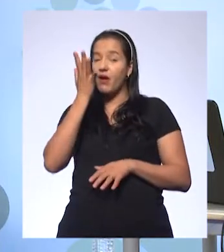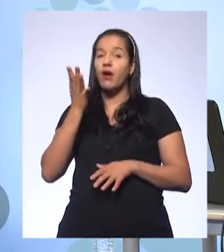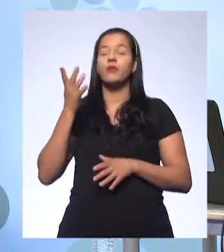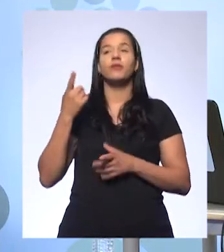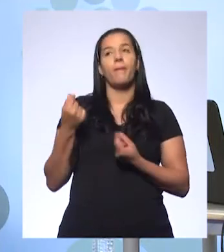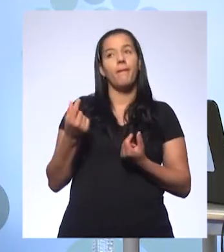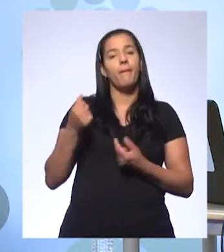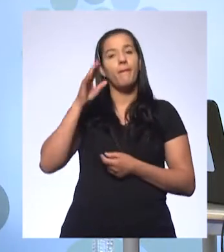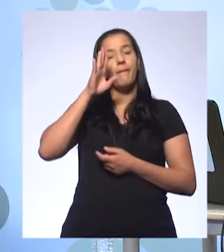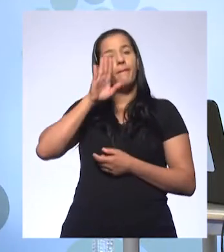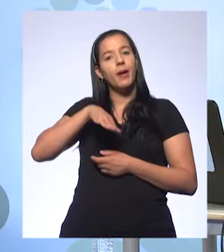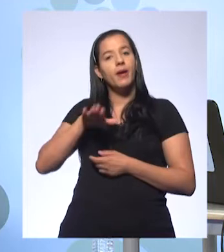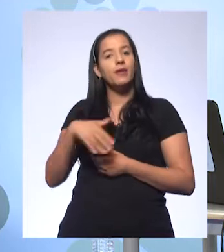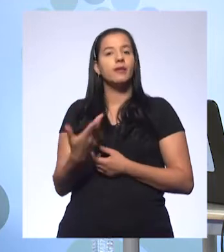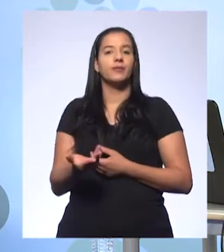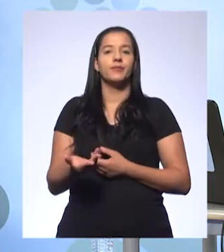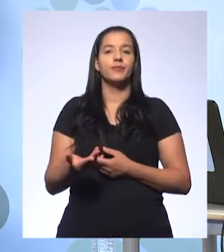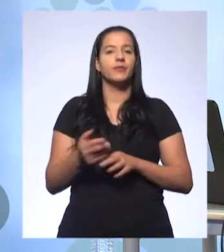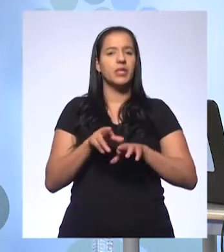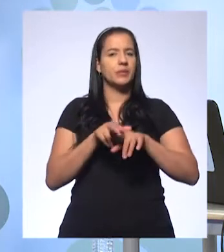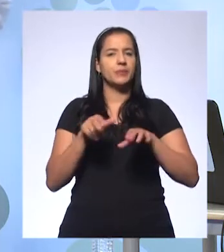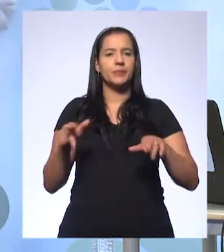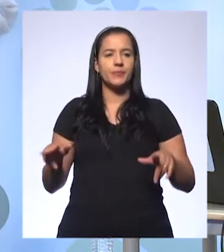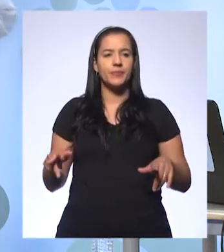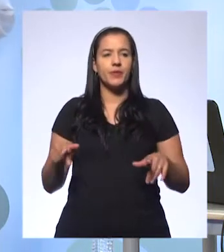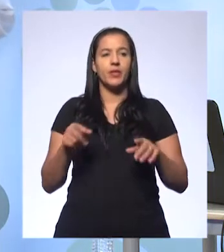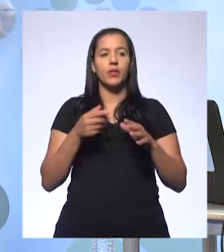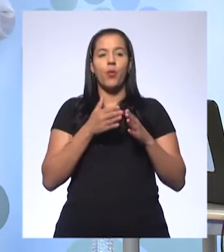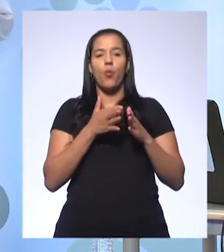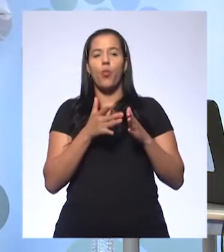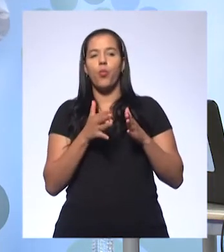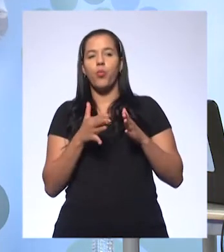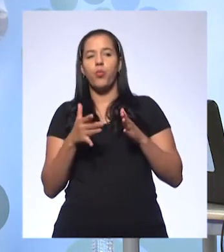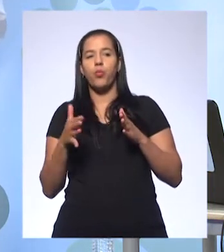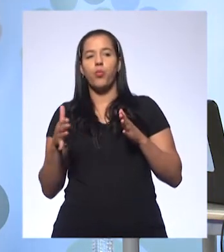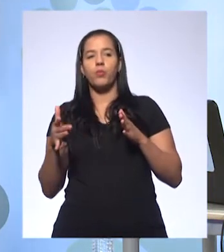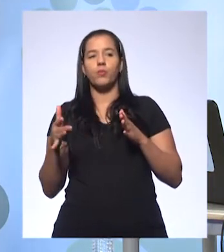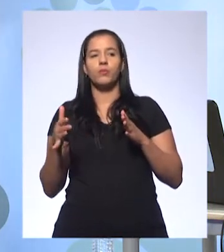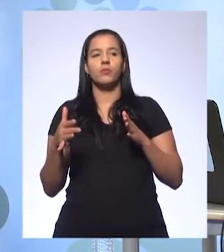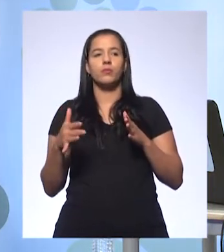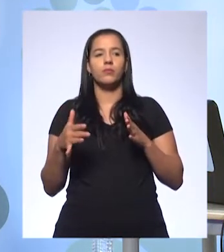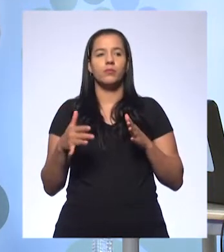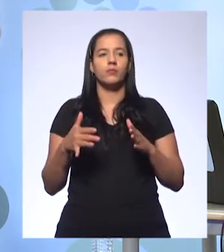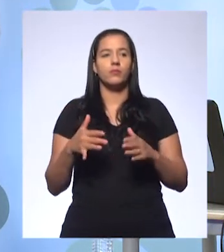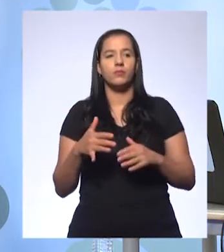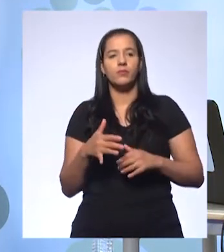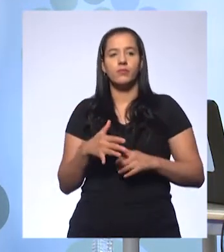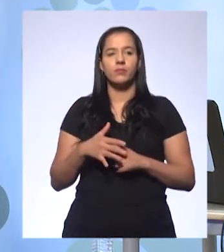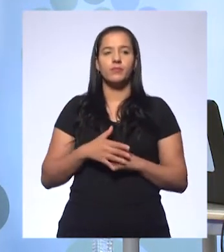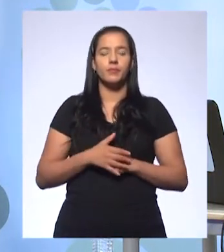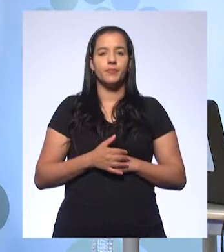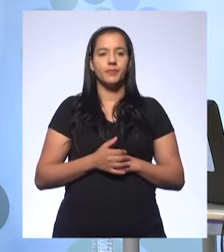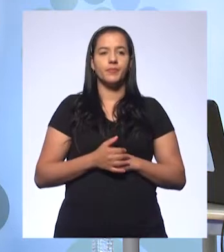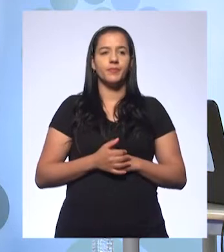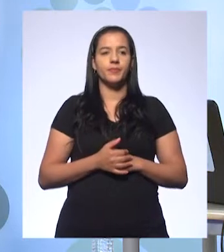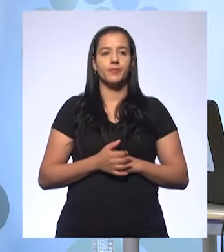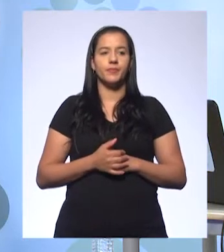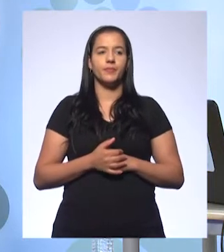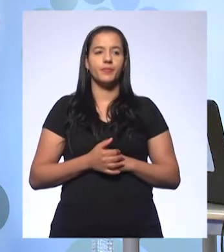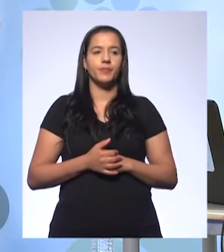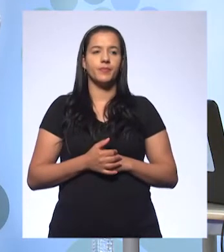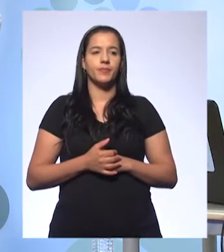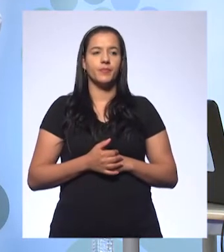aqui, número de casos ao longo do tempo. Eita, eu não queria fazer isso não, mas eu fiz. Vamos